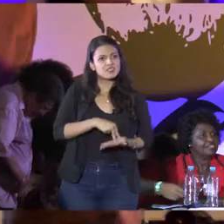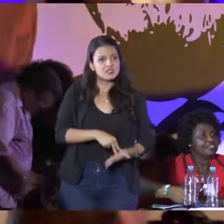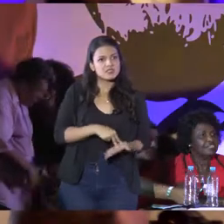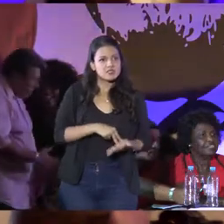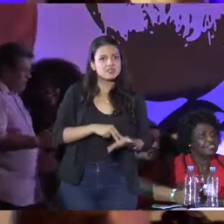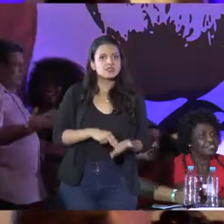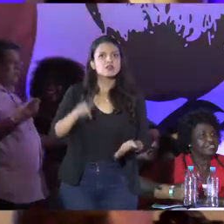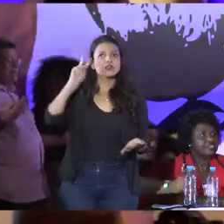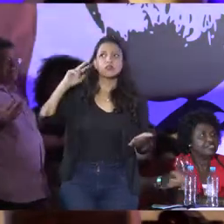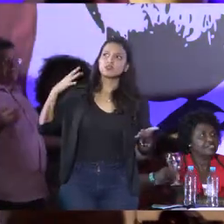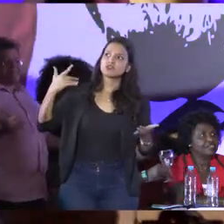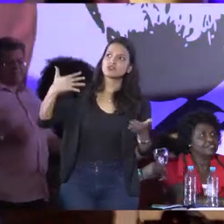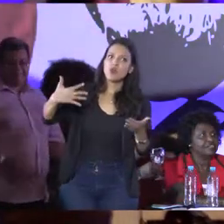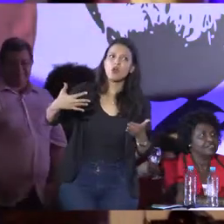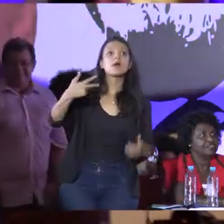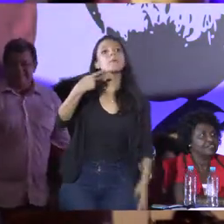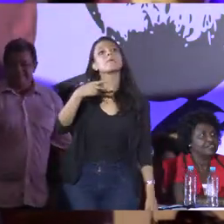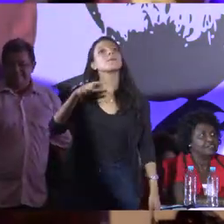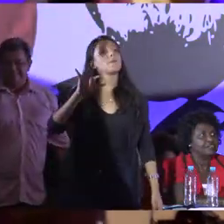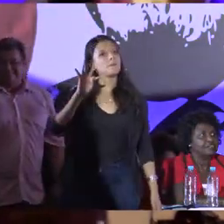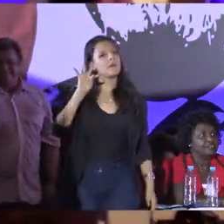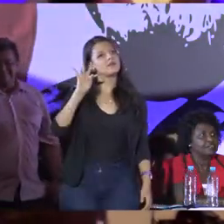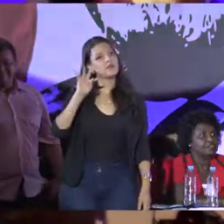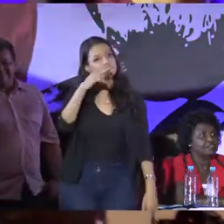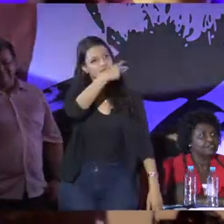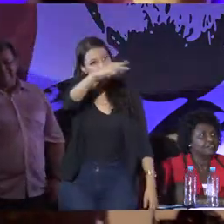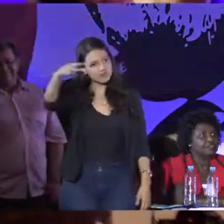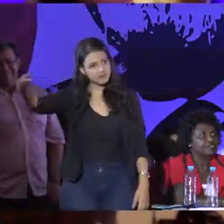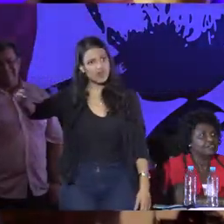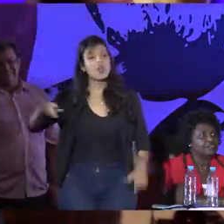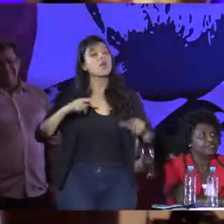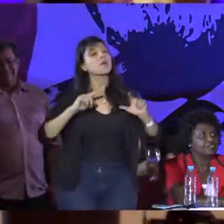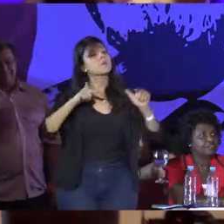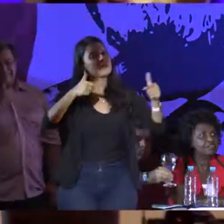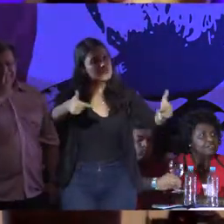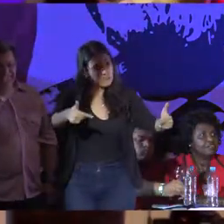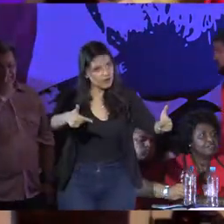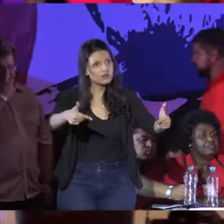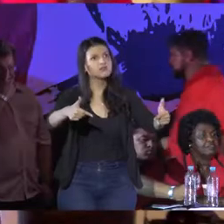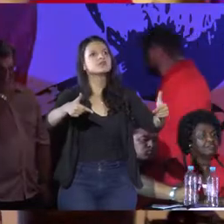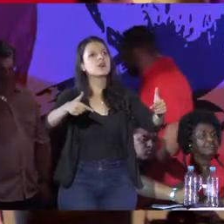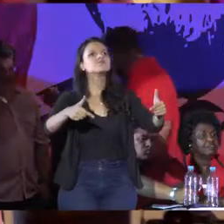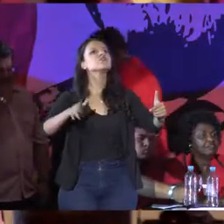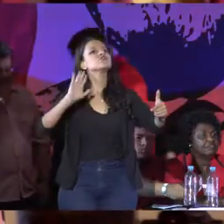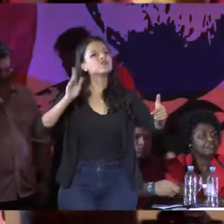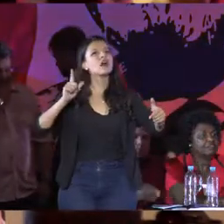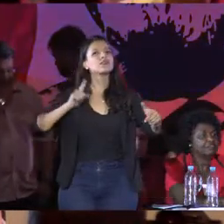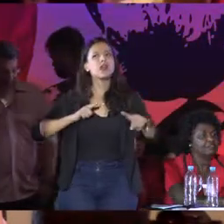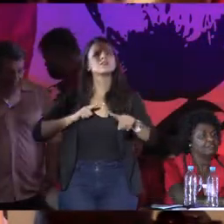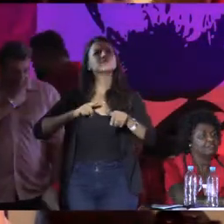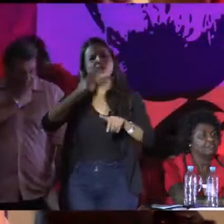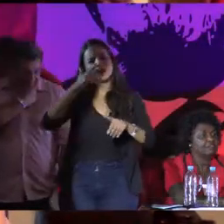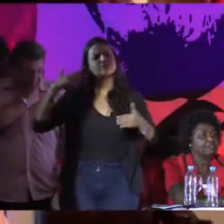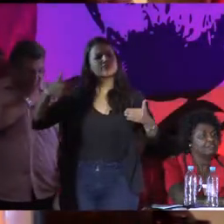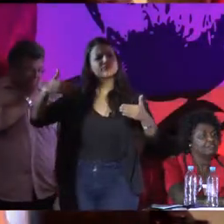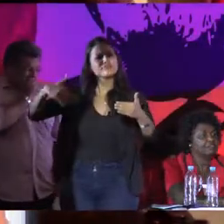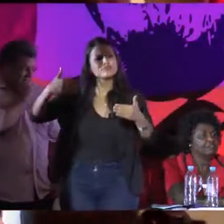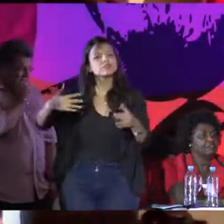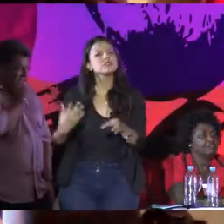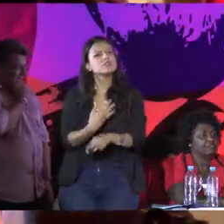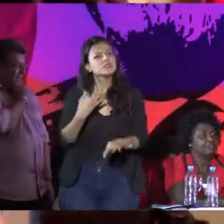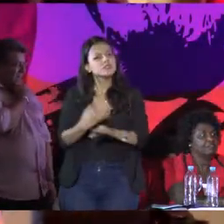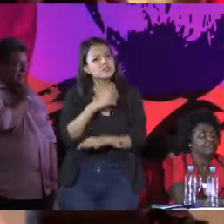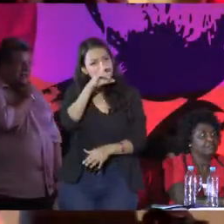e história do Partido dos Trabalhadores. Parabéns a toda a militância que constrói essa longa estrada de muita luta e